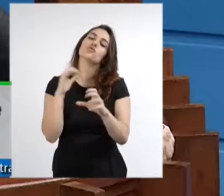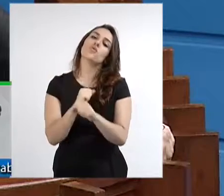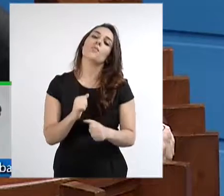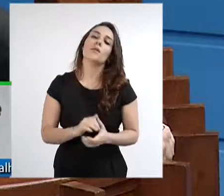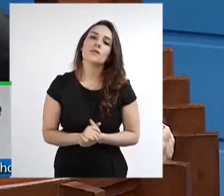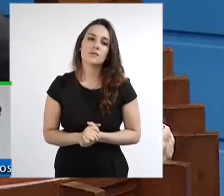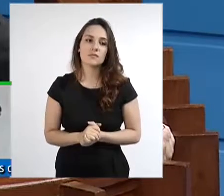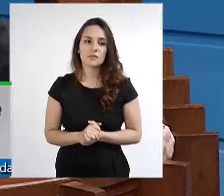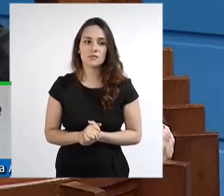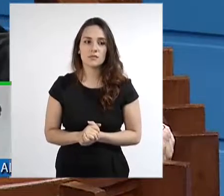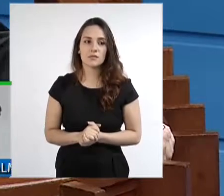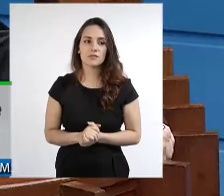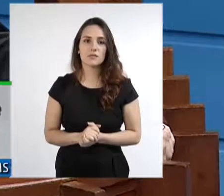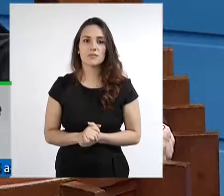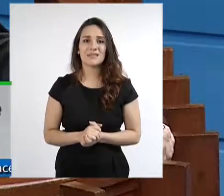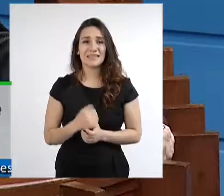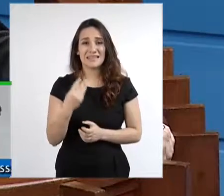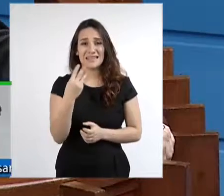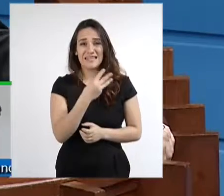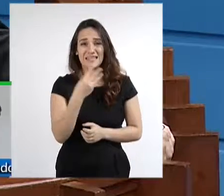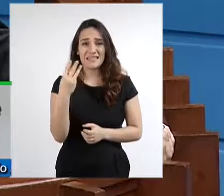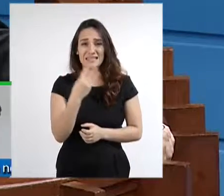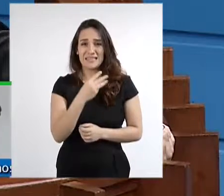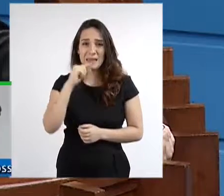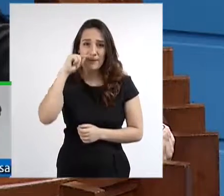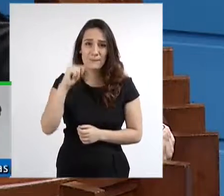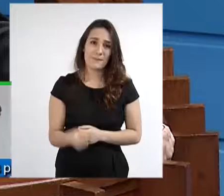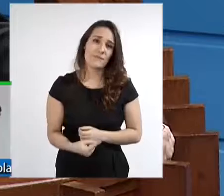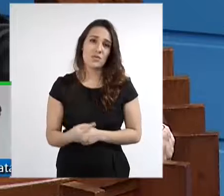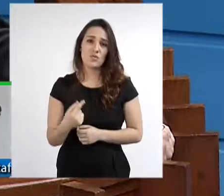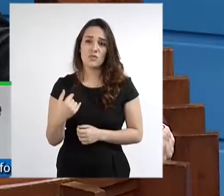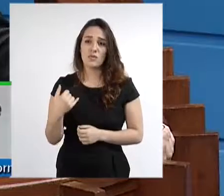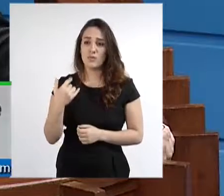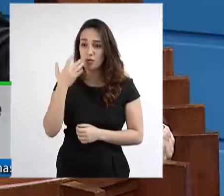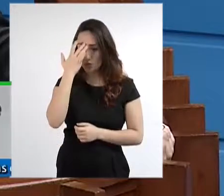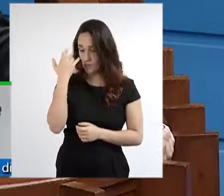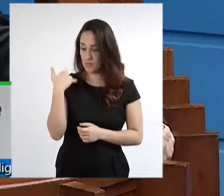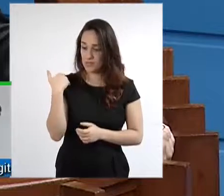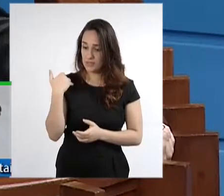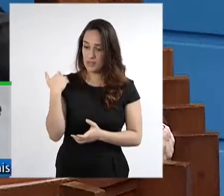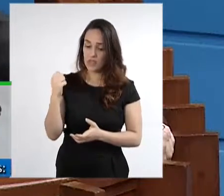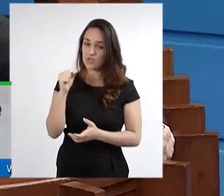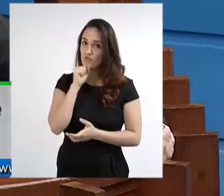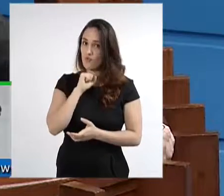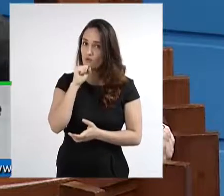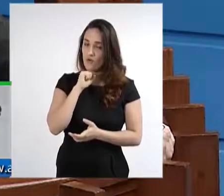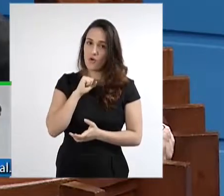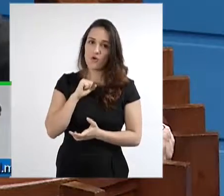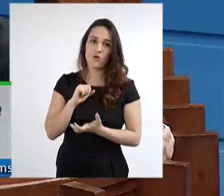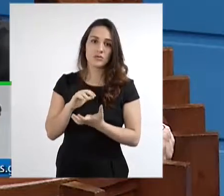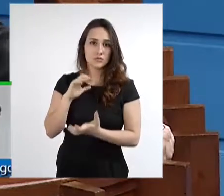chegaram a quase 33 mil idosos violentados no Brasil. Nós temos uma